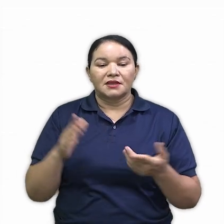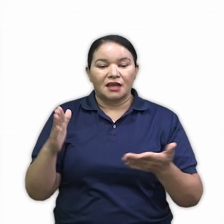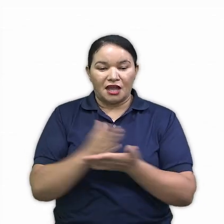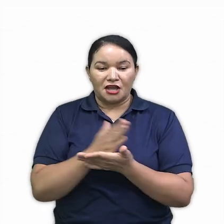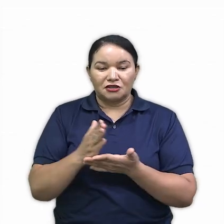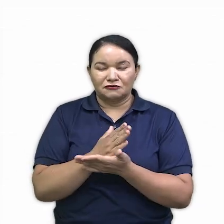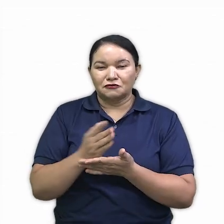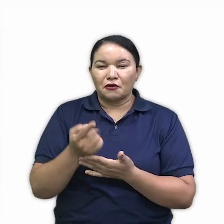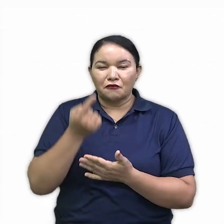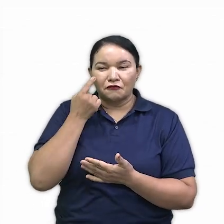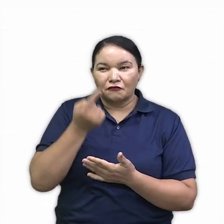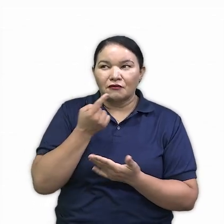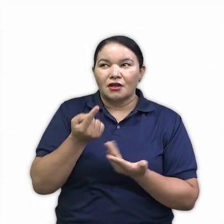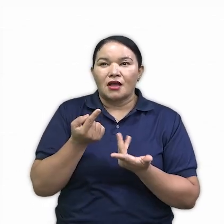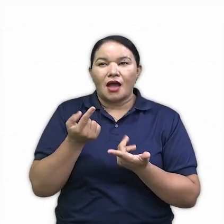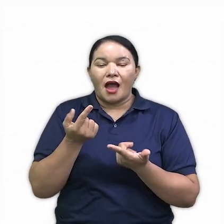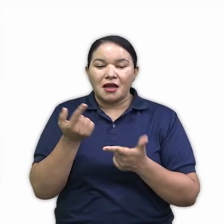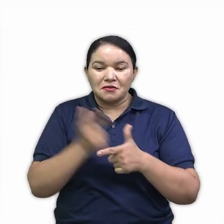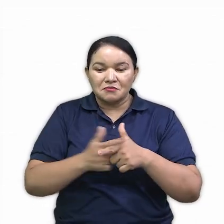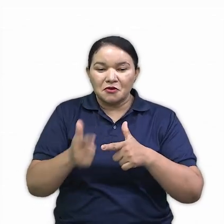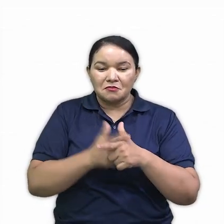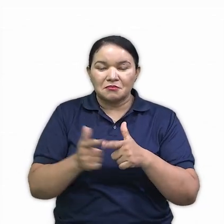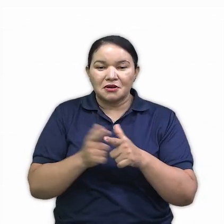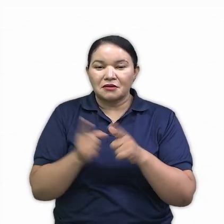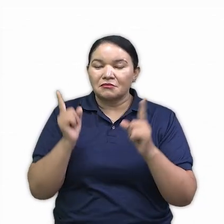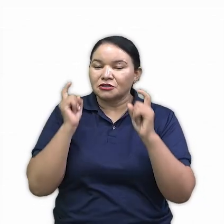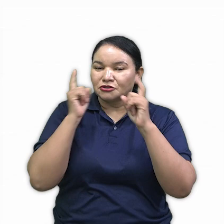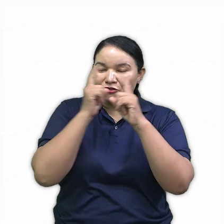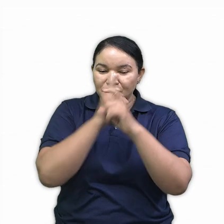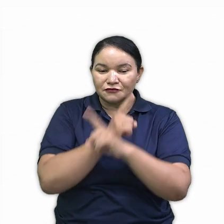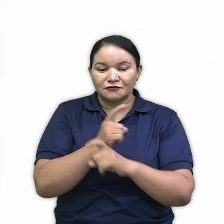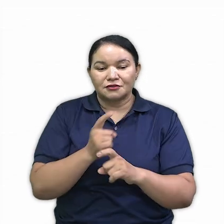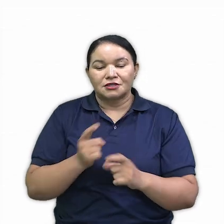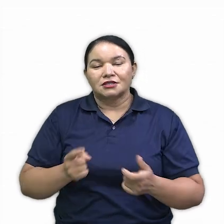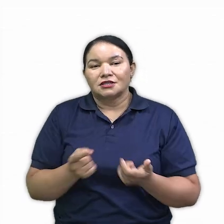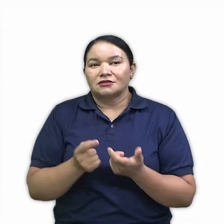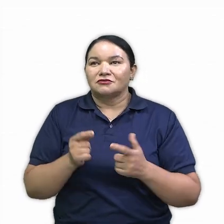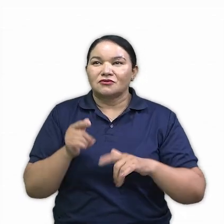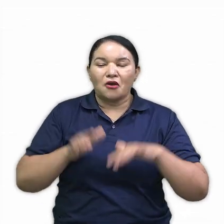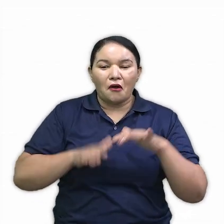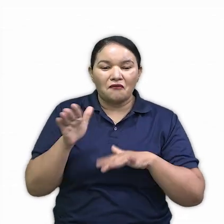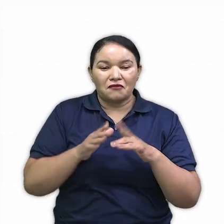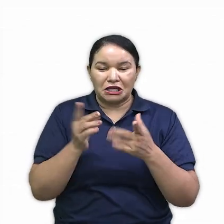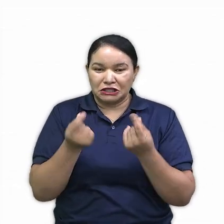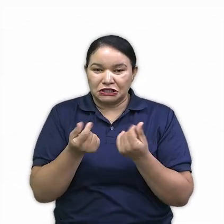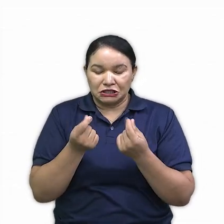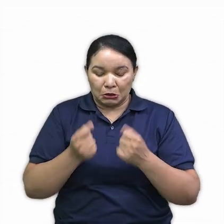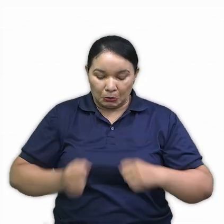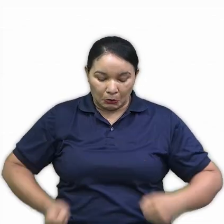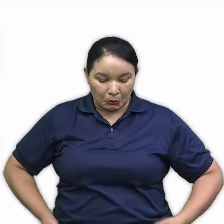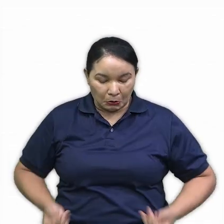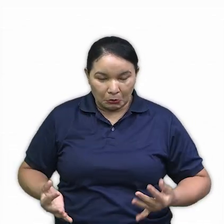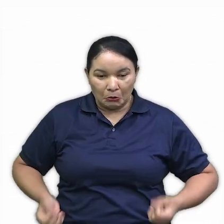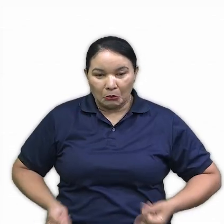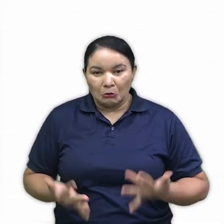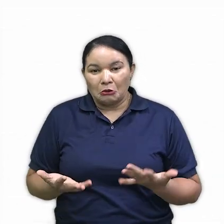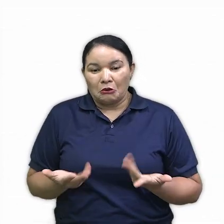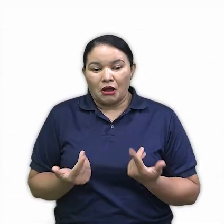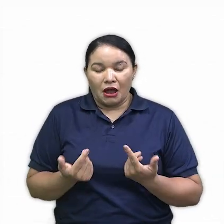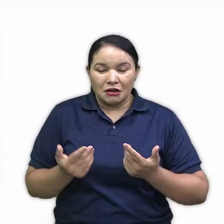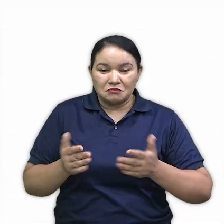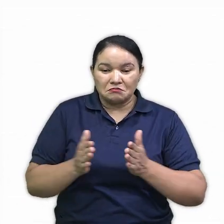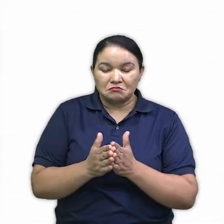nós estamos passando por um momento difícil, né? Ali o cara está com a grana sem dinheiro, né? Está passando por um